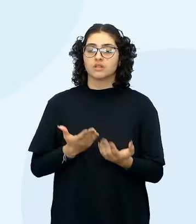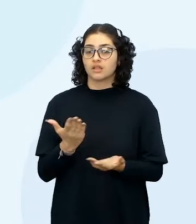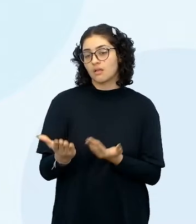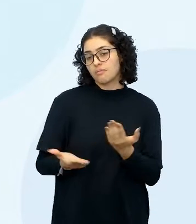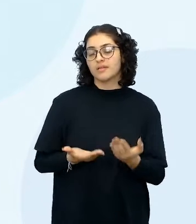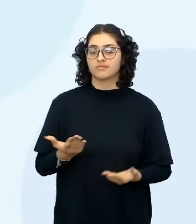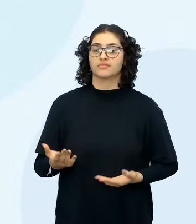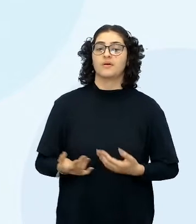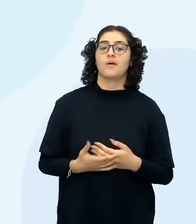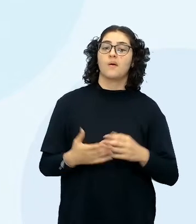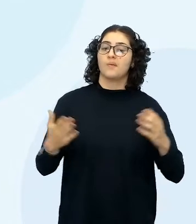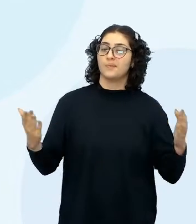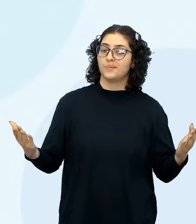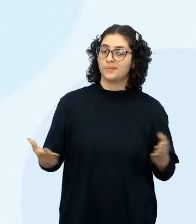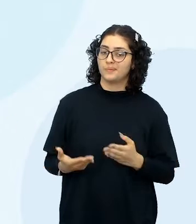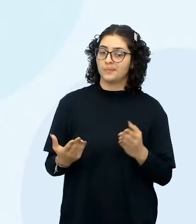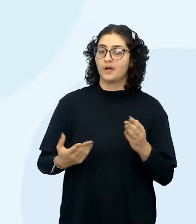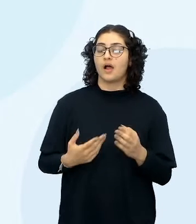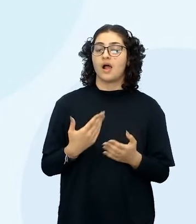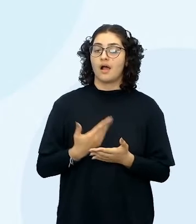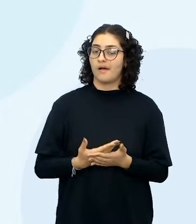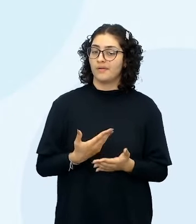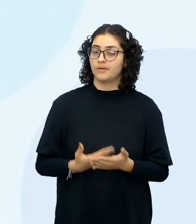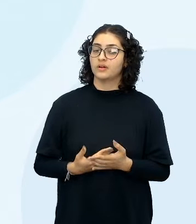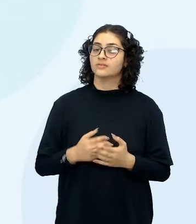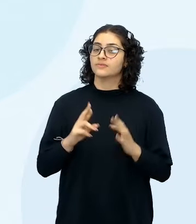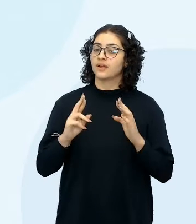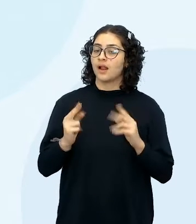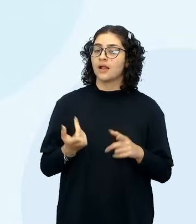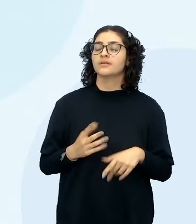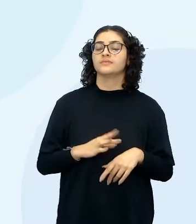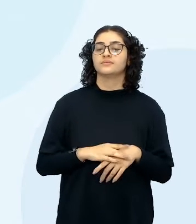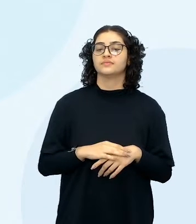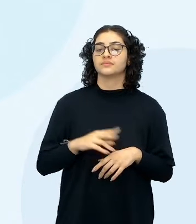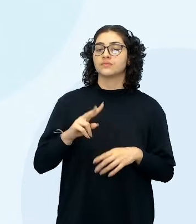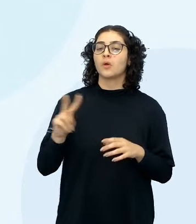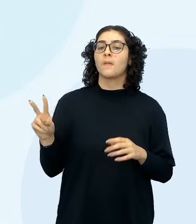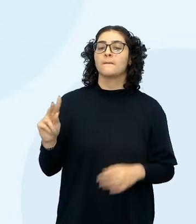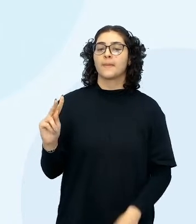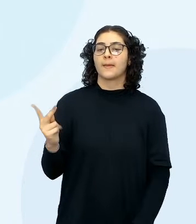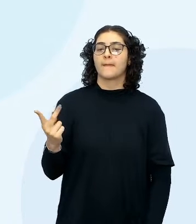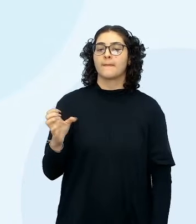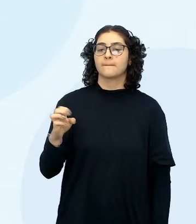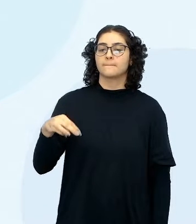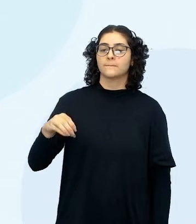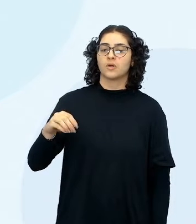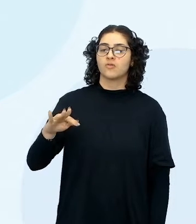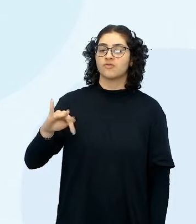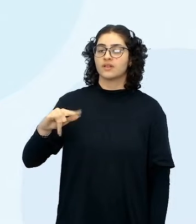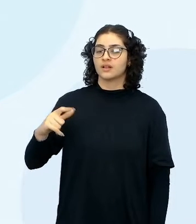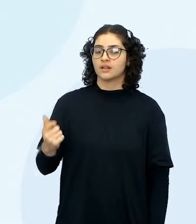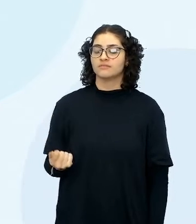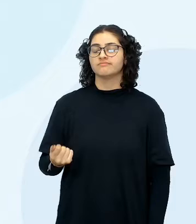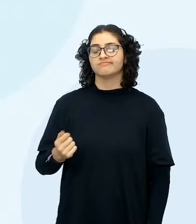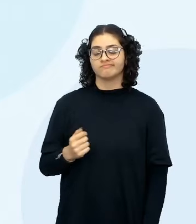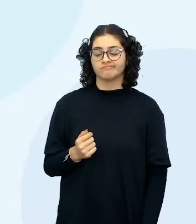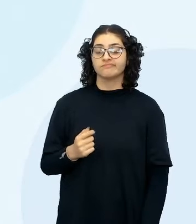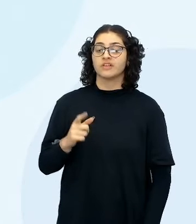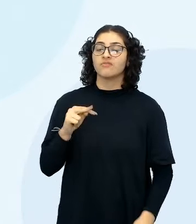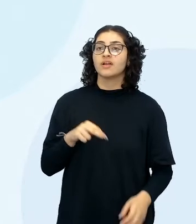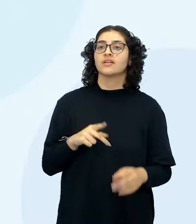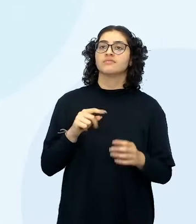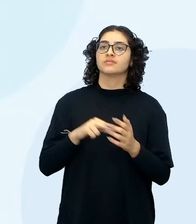vai ver uma outra doença rara, também genética, que é a hemofilia. Também vamos ver aí a definição e os